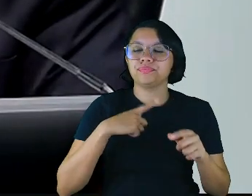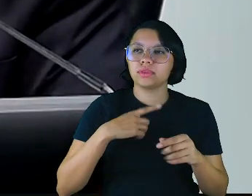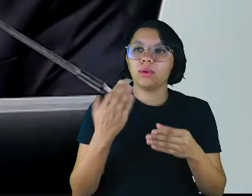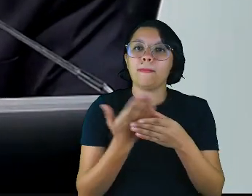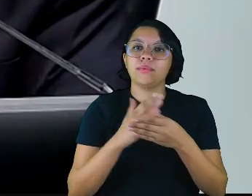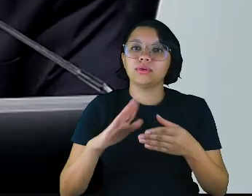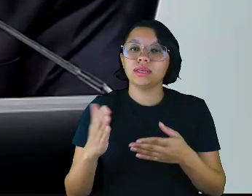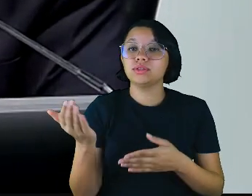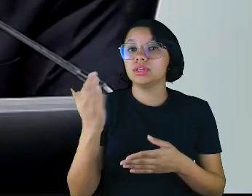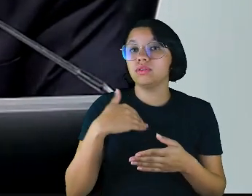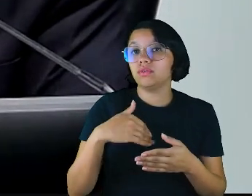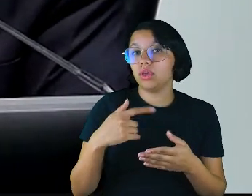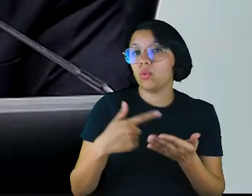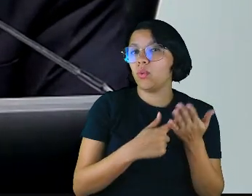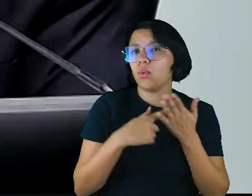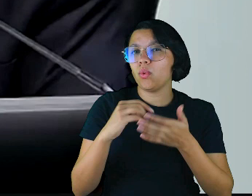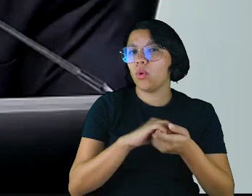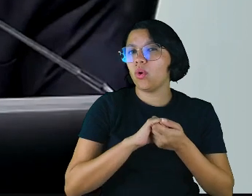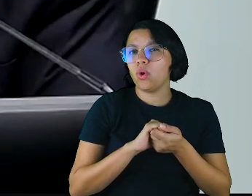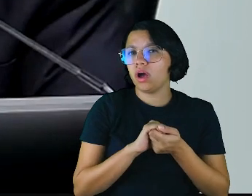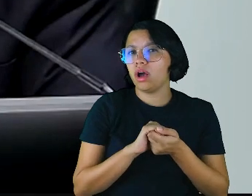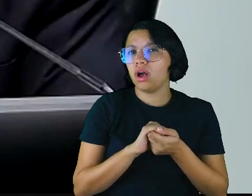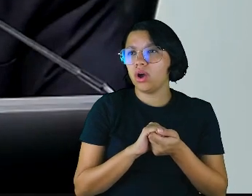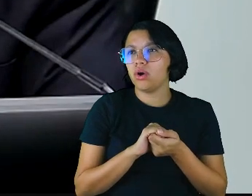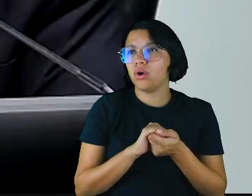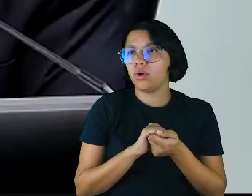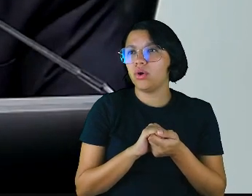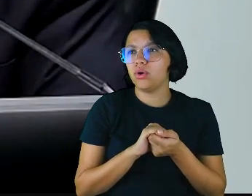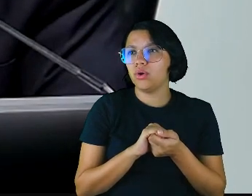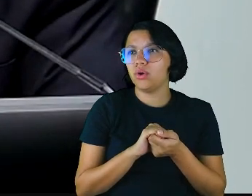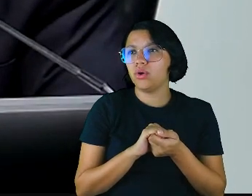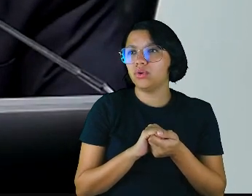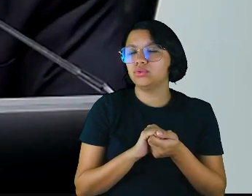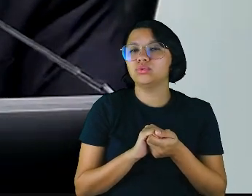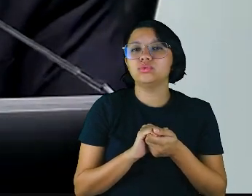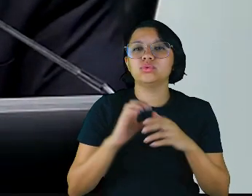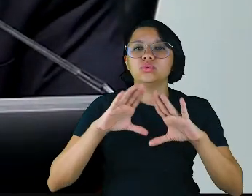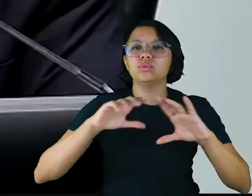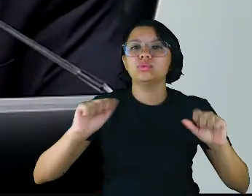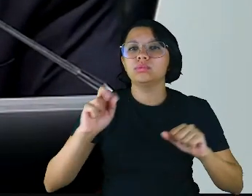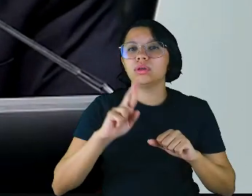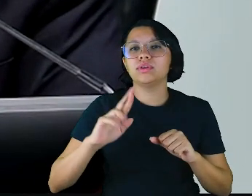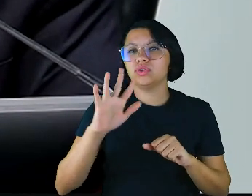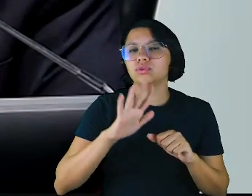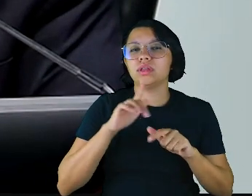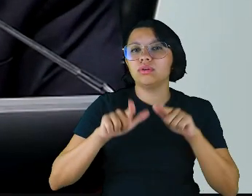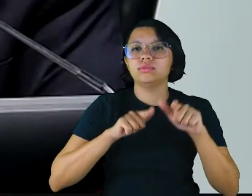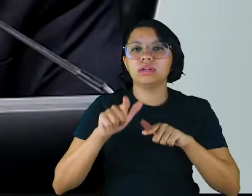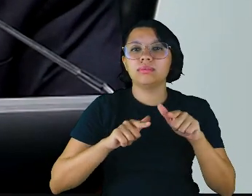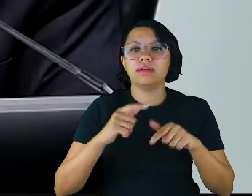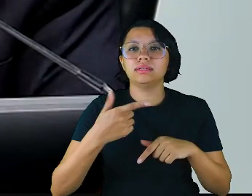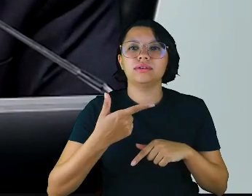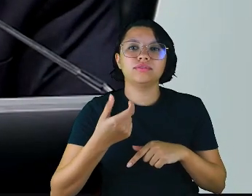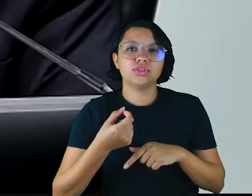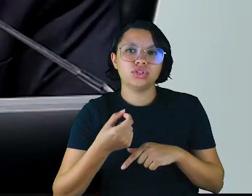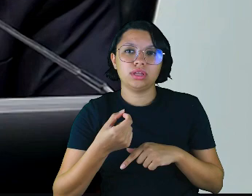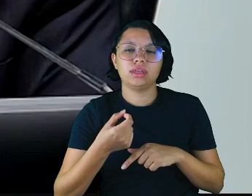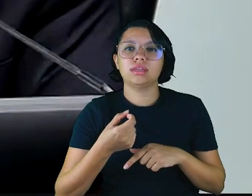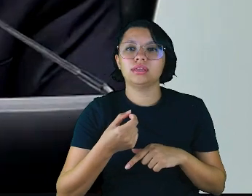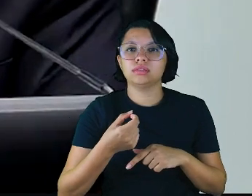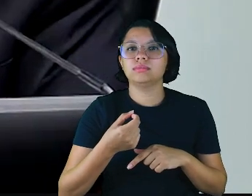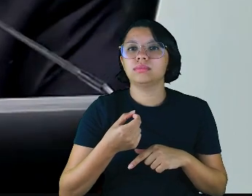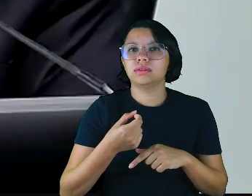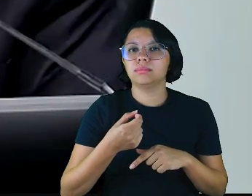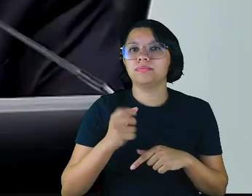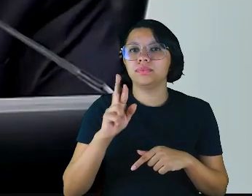Tem um processo em que veio aqui um acordo do Tribunal Regional do Trabalho, 24ª região, Mato Grosso do Sul,